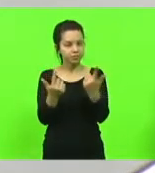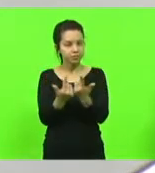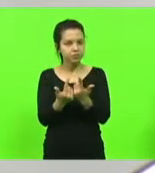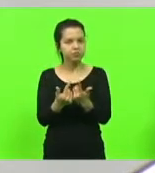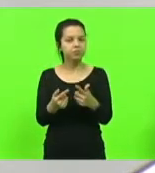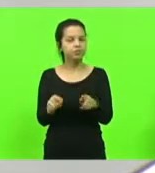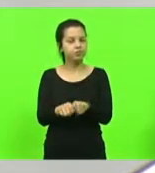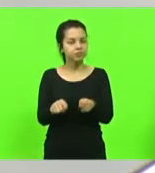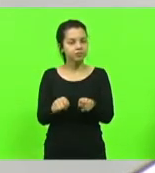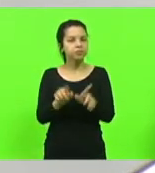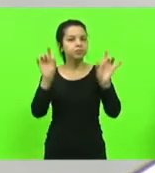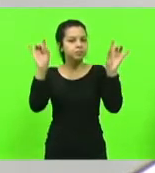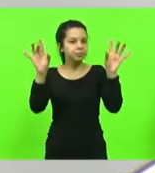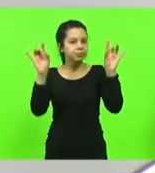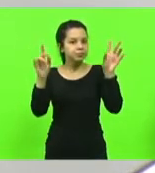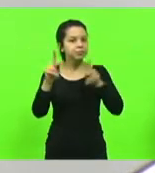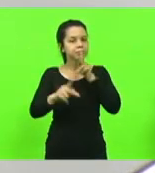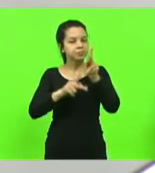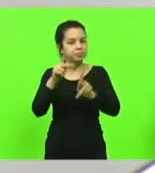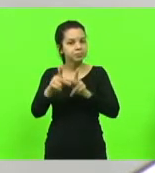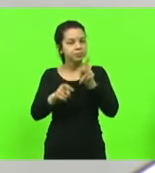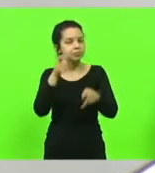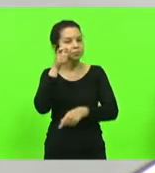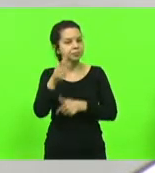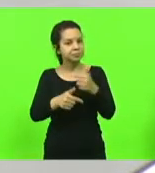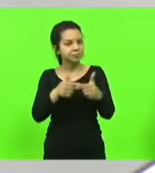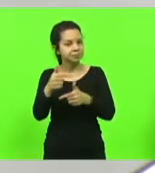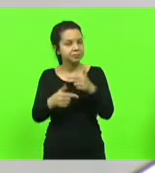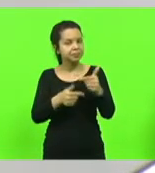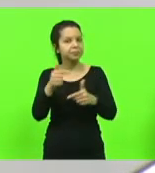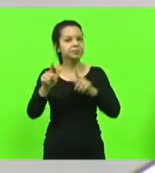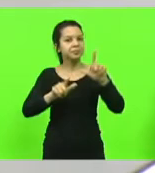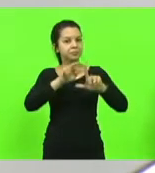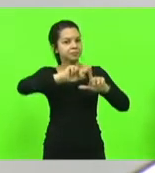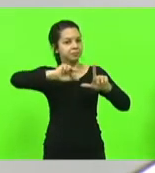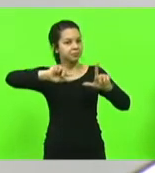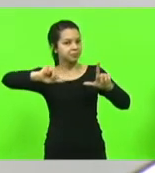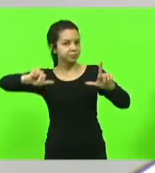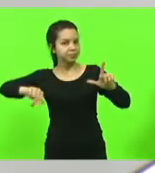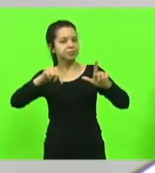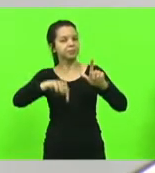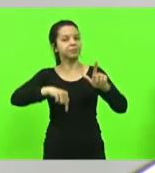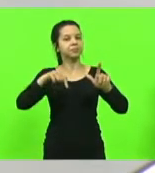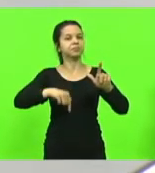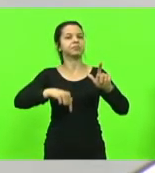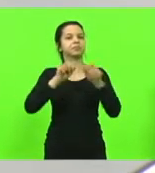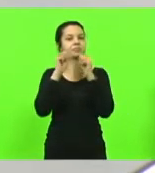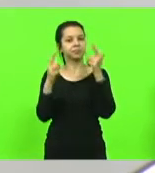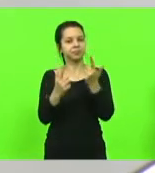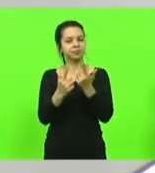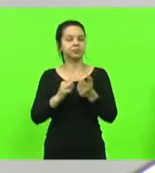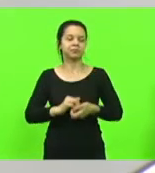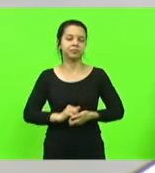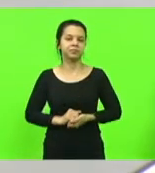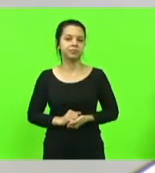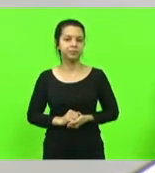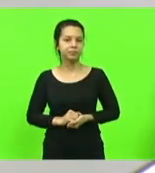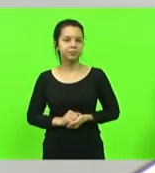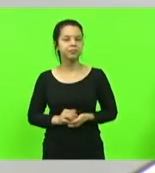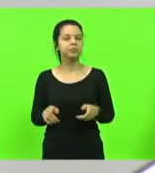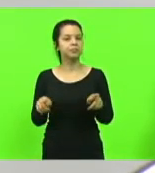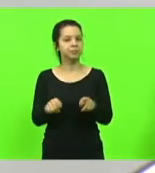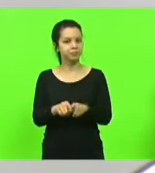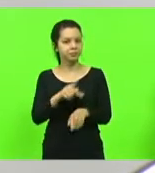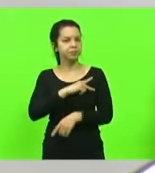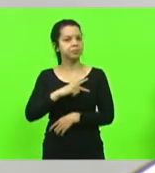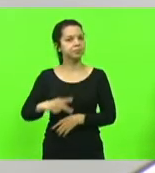a população que acompanha o nosso trabalho pelos veículos de comunicação desta casa. Presidente, eu quero dizer que